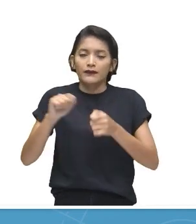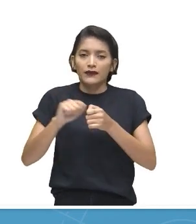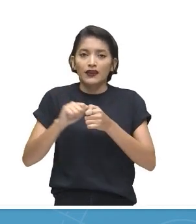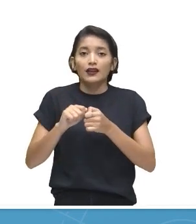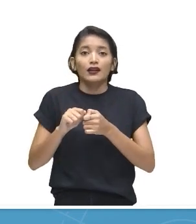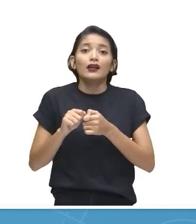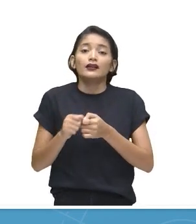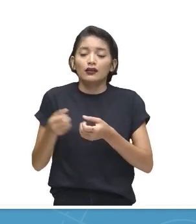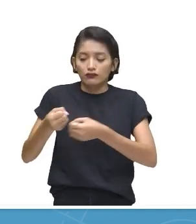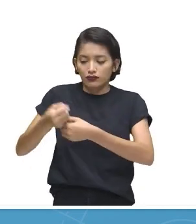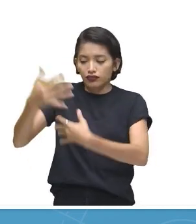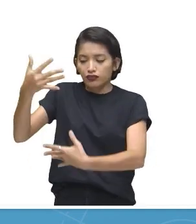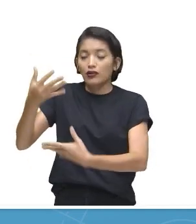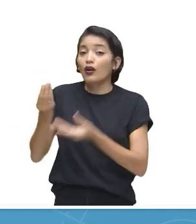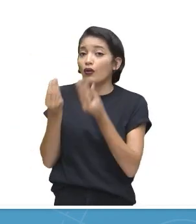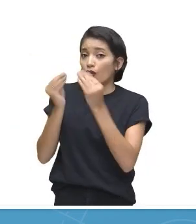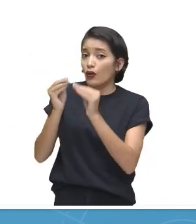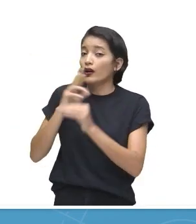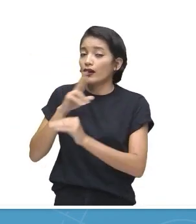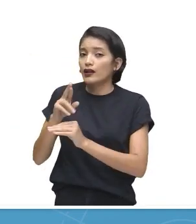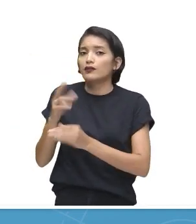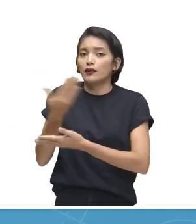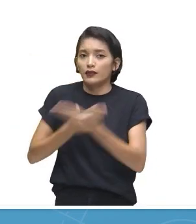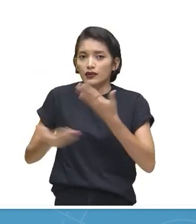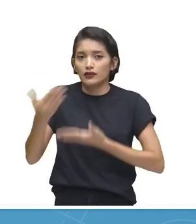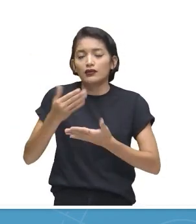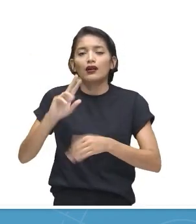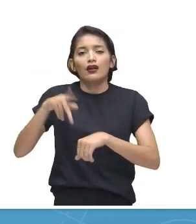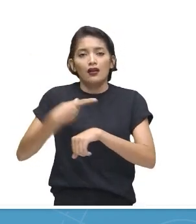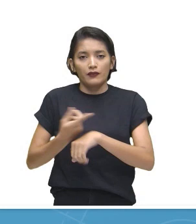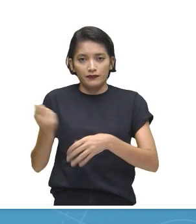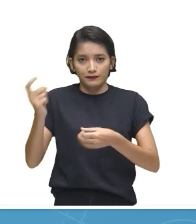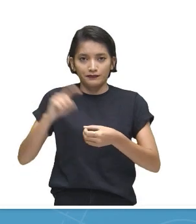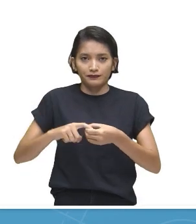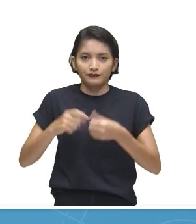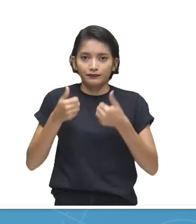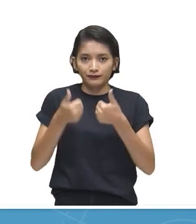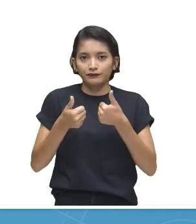Manda sua resposta no chat, participe, daqui a pouco a gente volta para interagir.